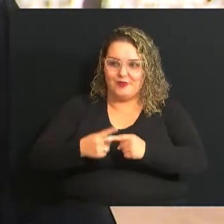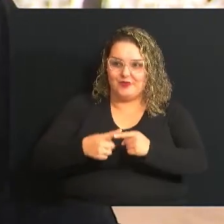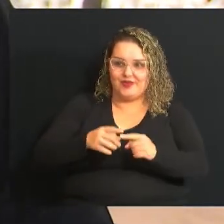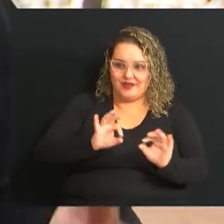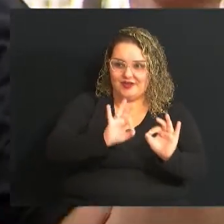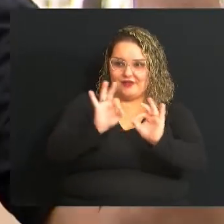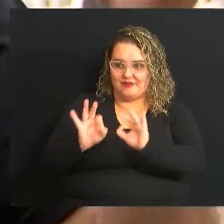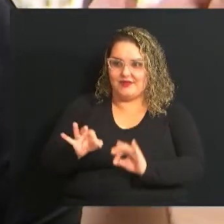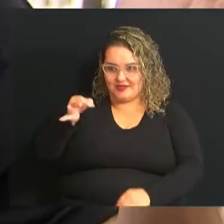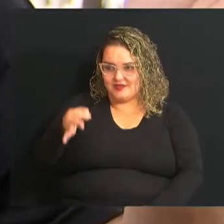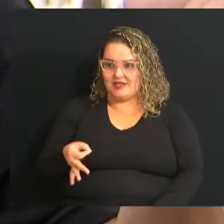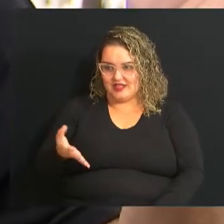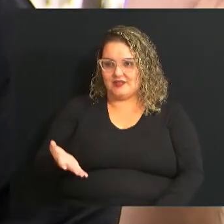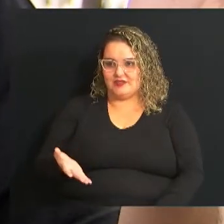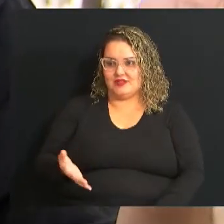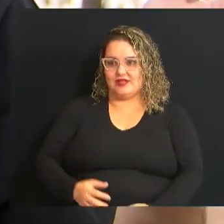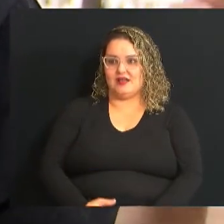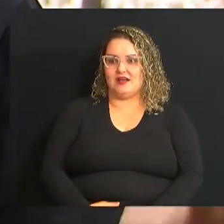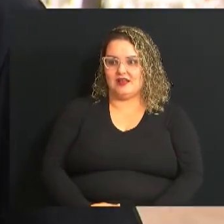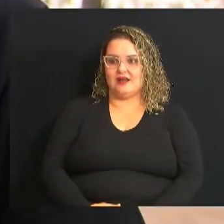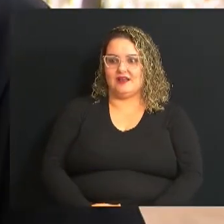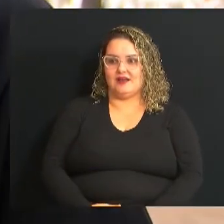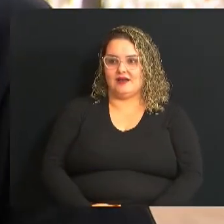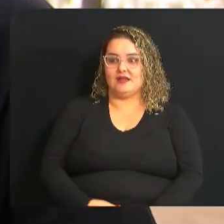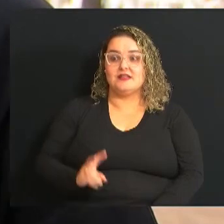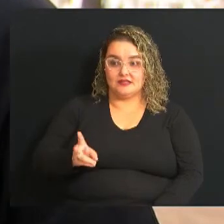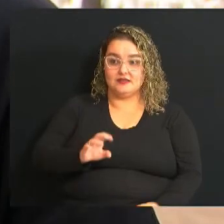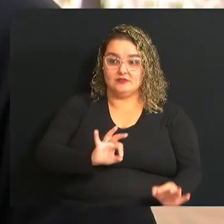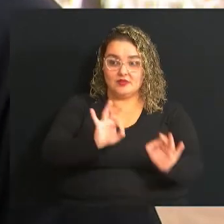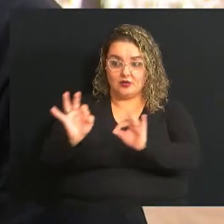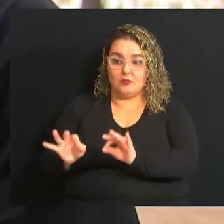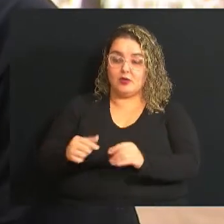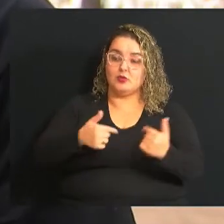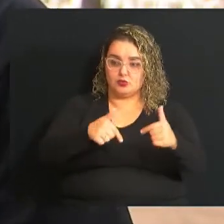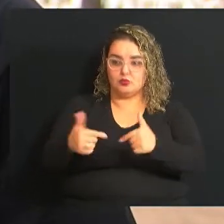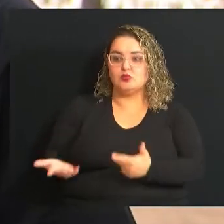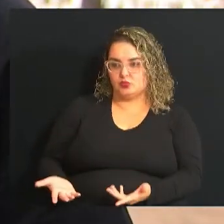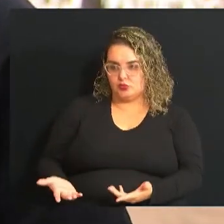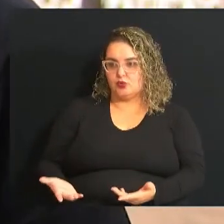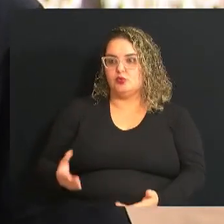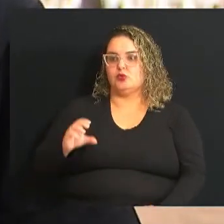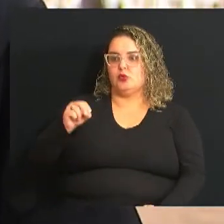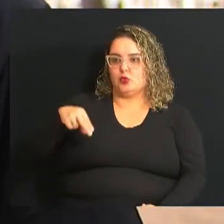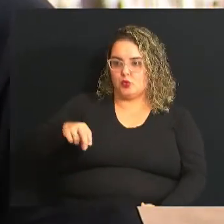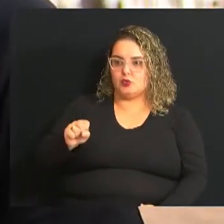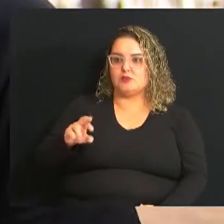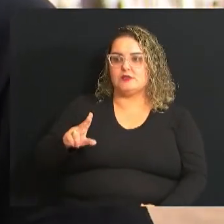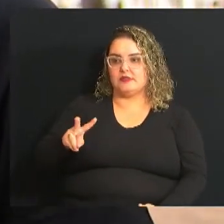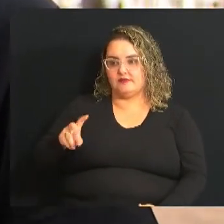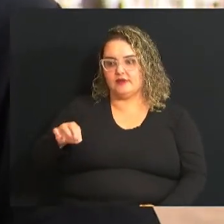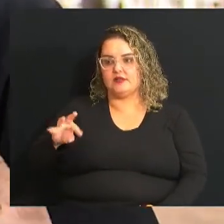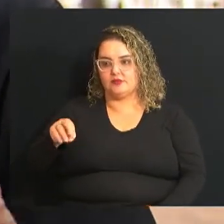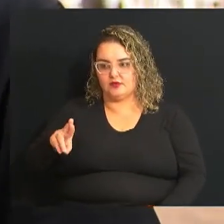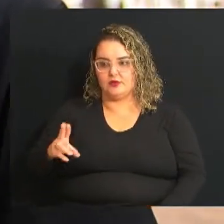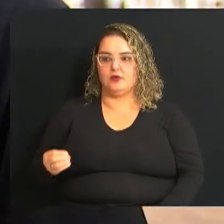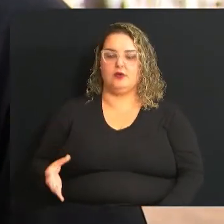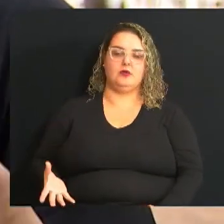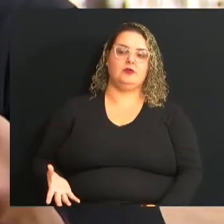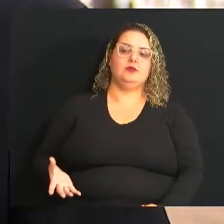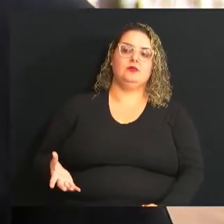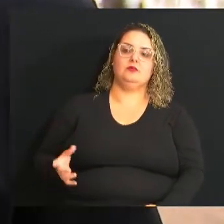doente, não dá para ver. Consagrado na Europa, Carlos Gomes adoeceu, pediu refúgio em